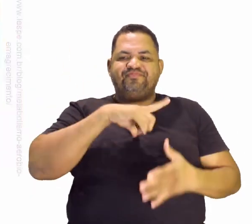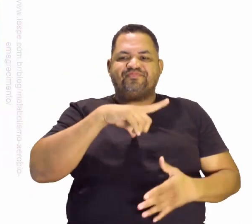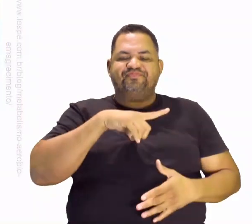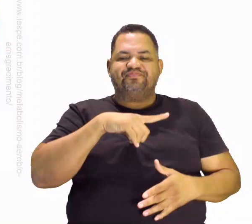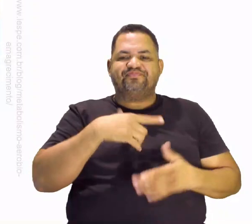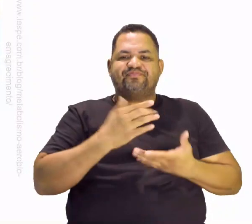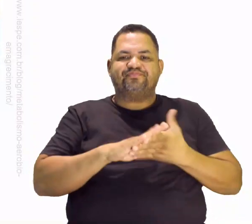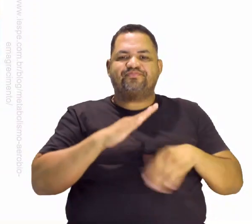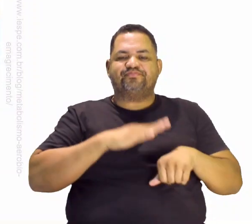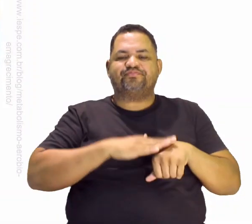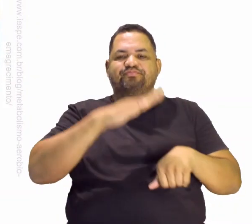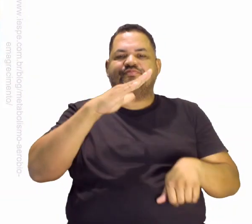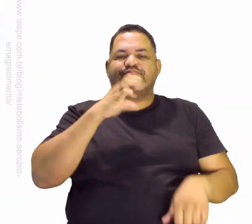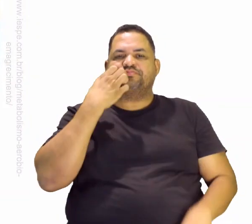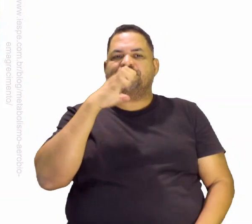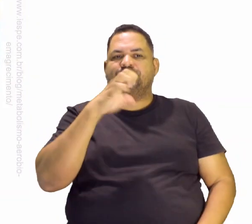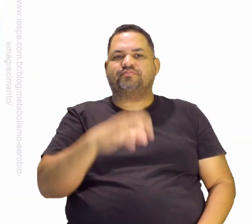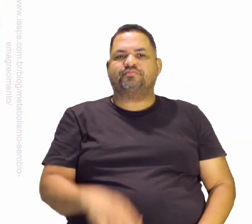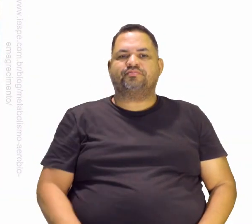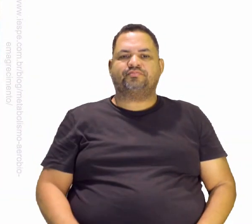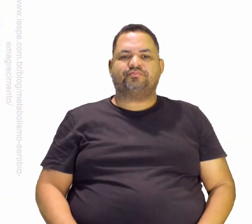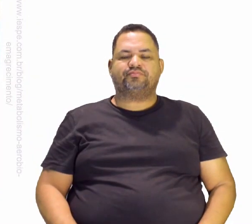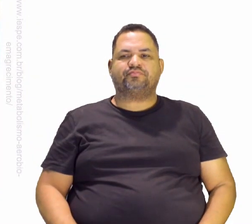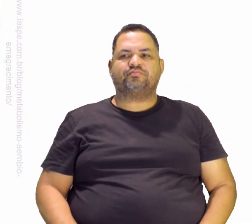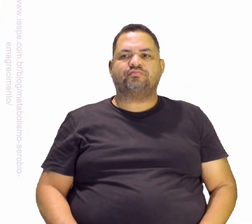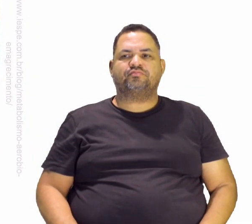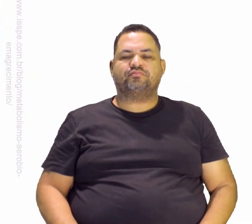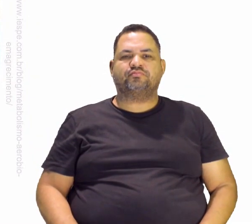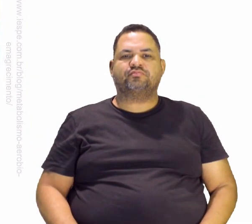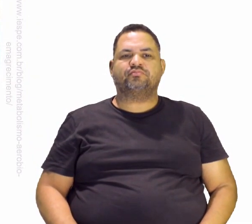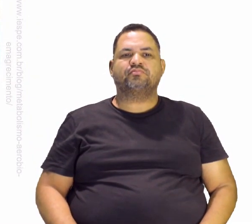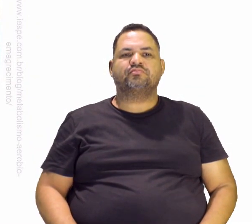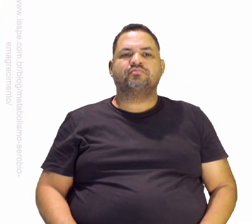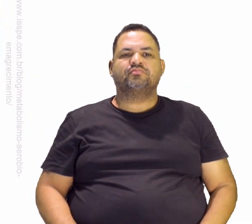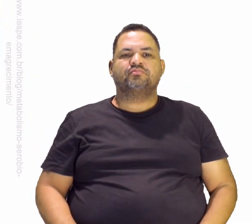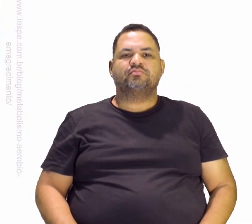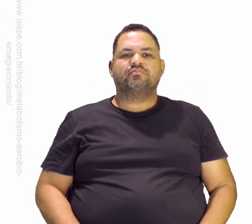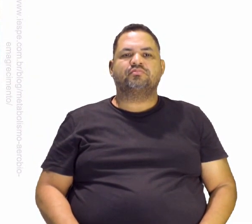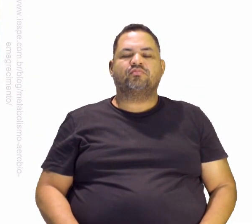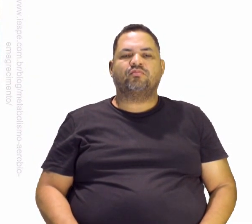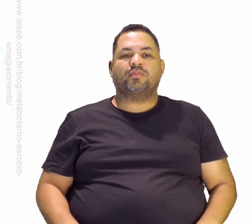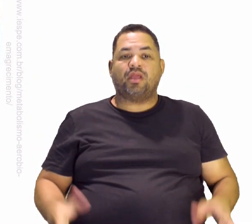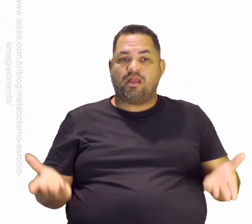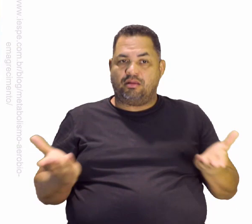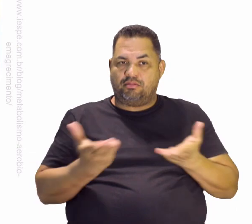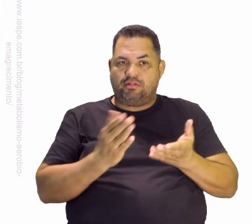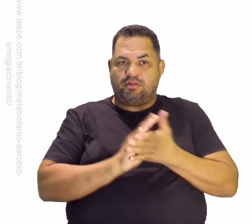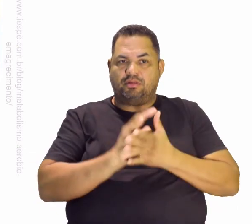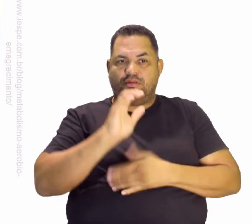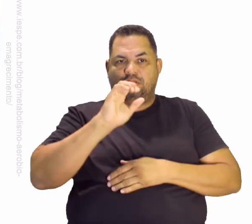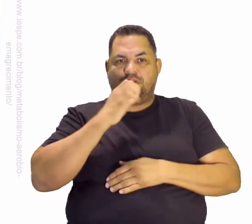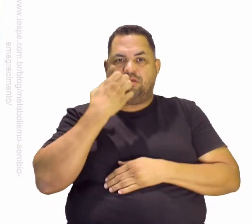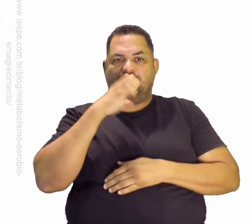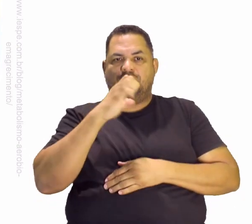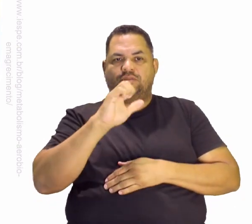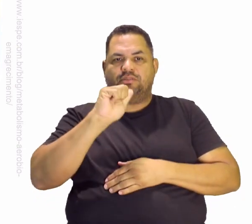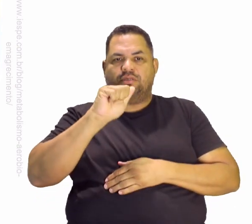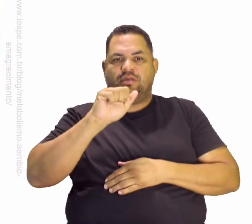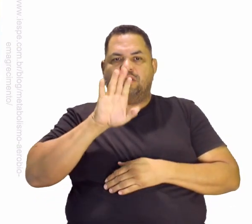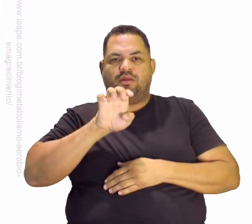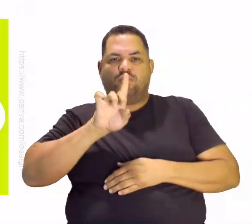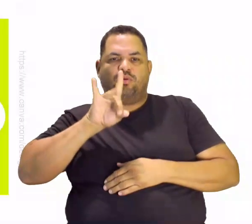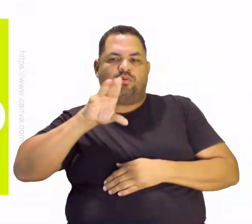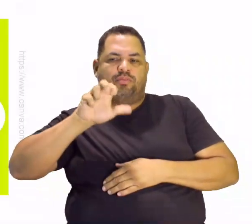né? Agora a gente vai ver um pouquinho sobre a energia aeróbia e anaeróbia na atividade física e